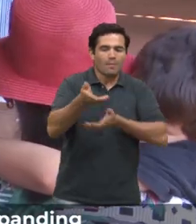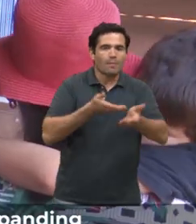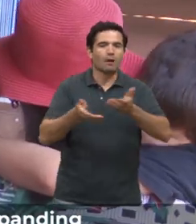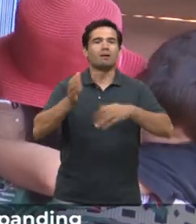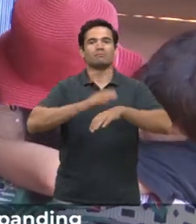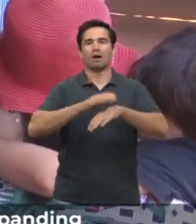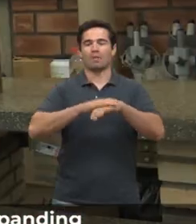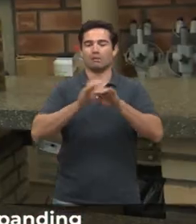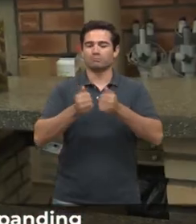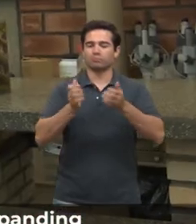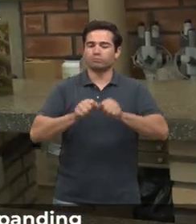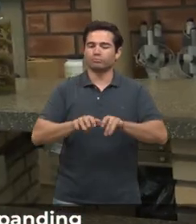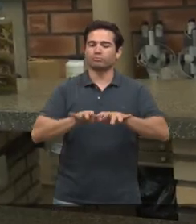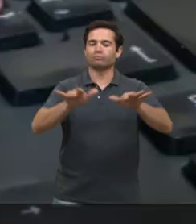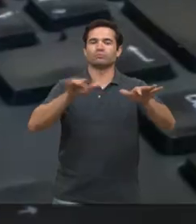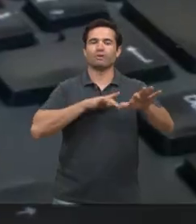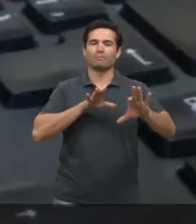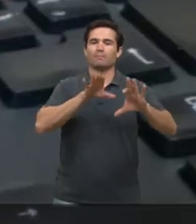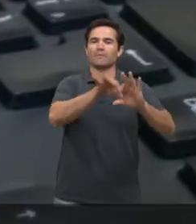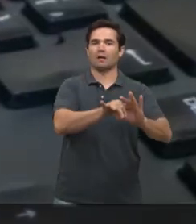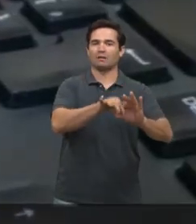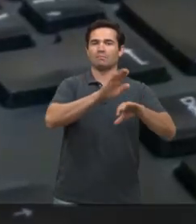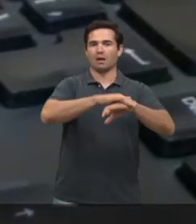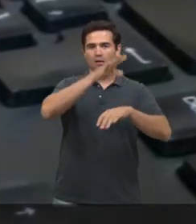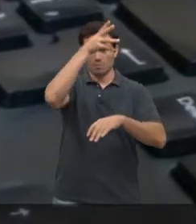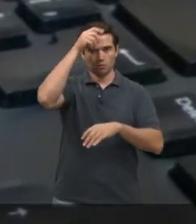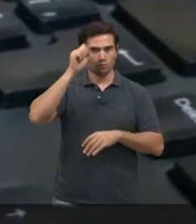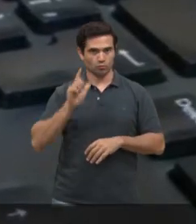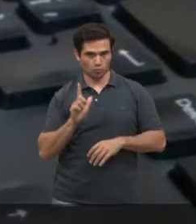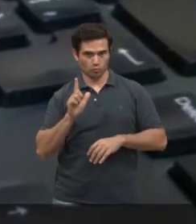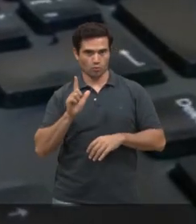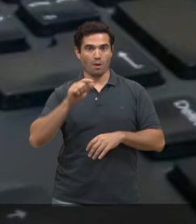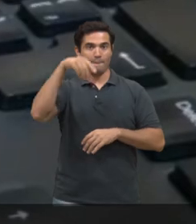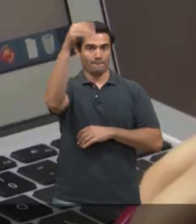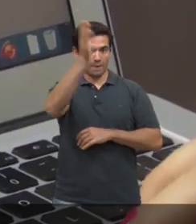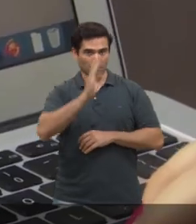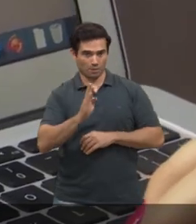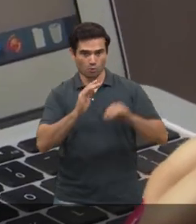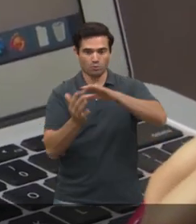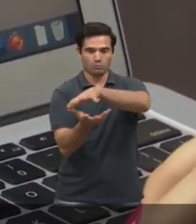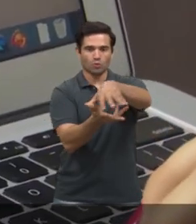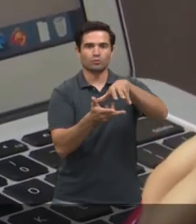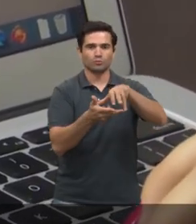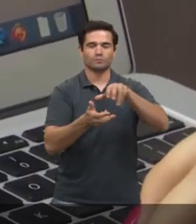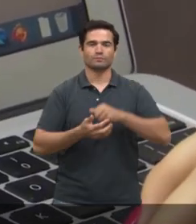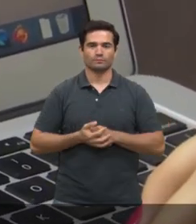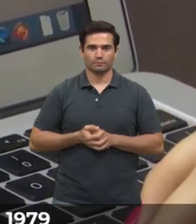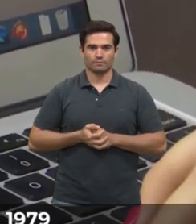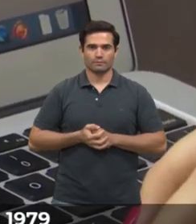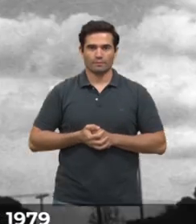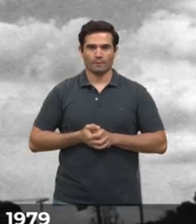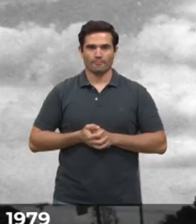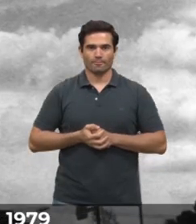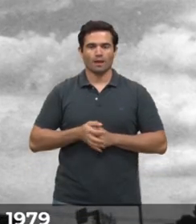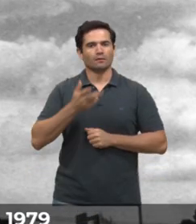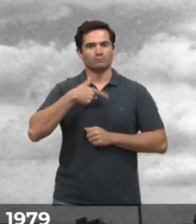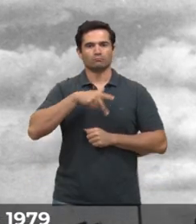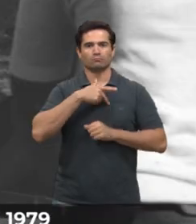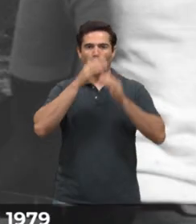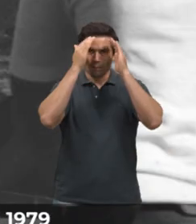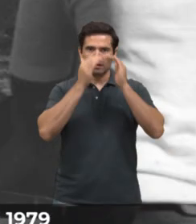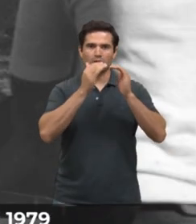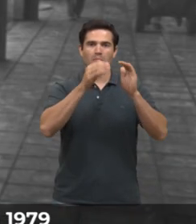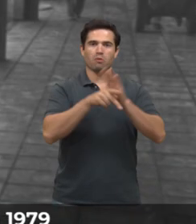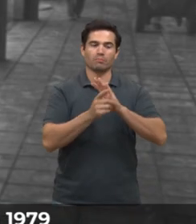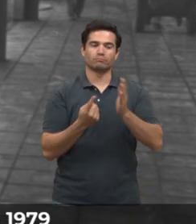de conhecimentos e ampliando a conectividade com Mato Grosso do Sul, Brasil e o mundo. Honramos